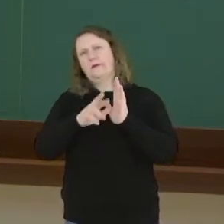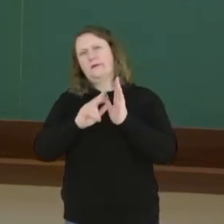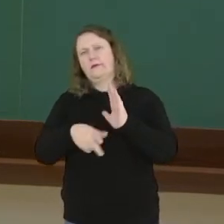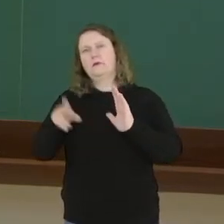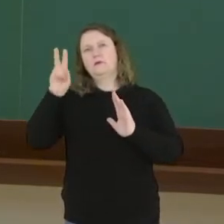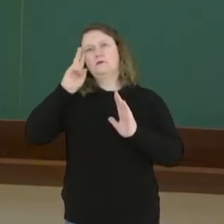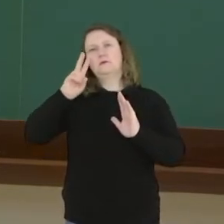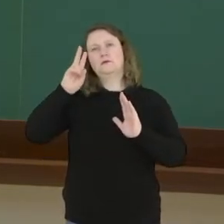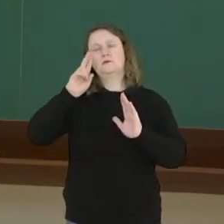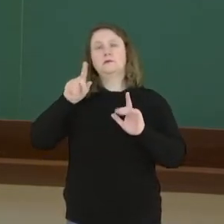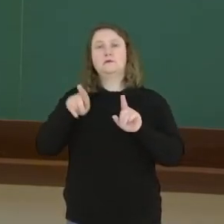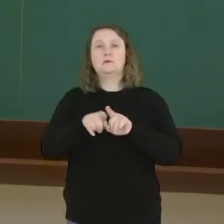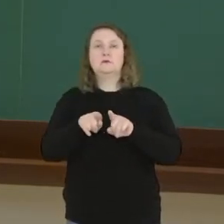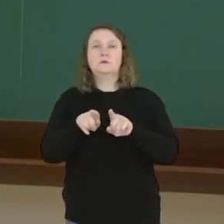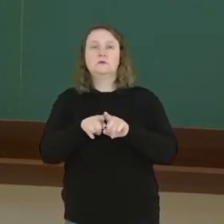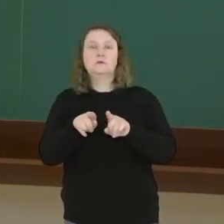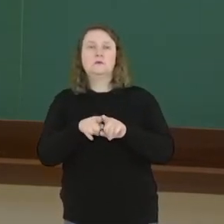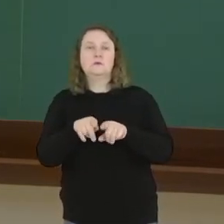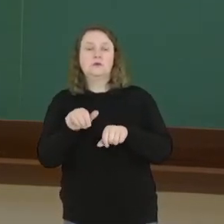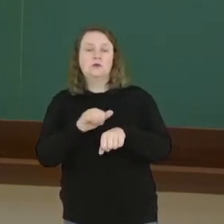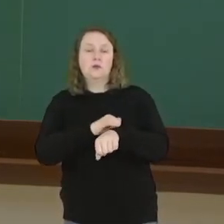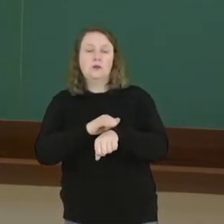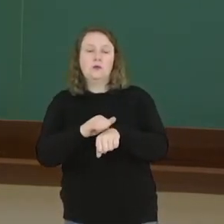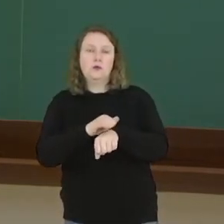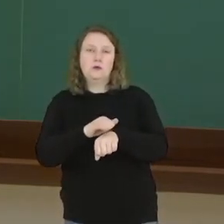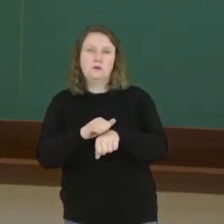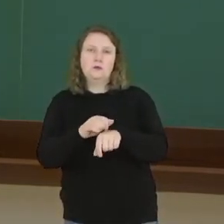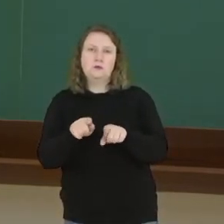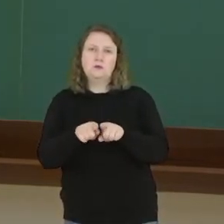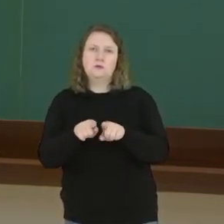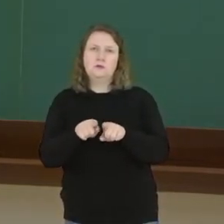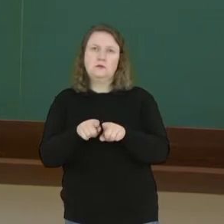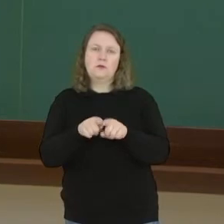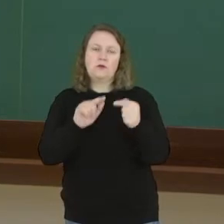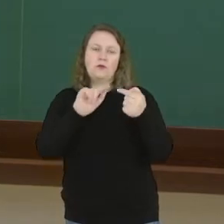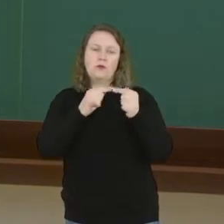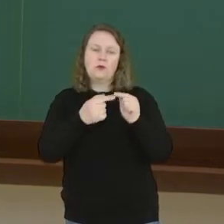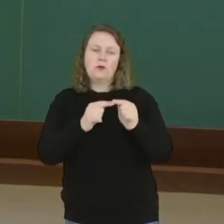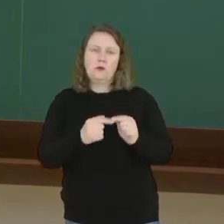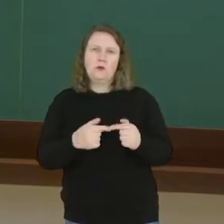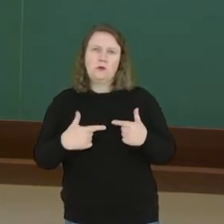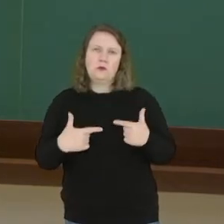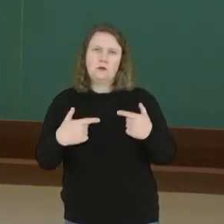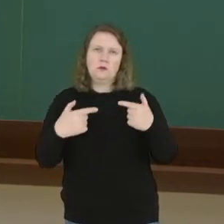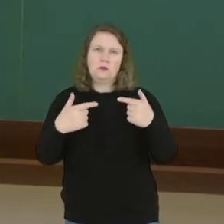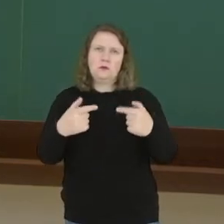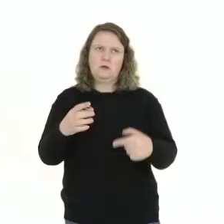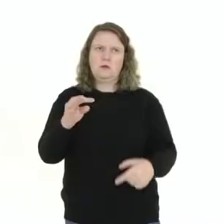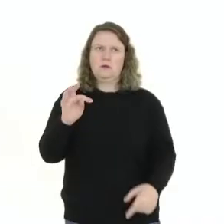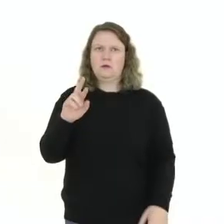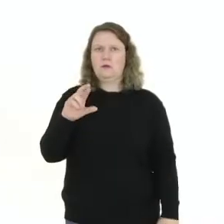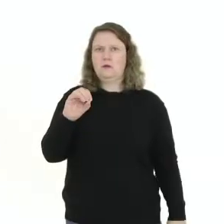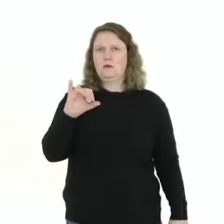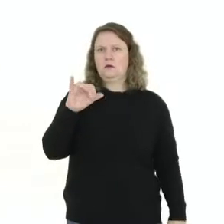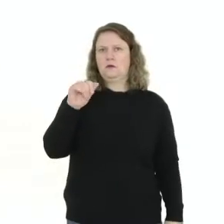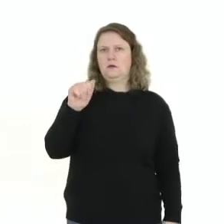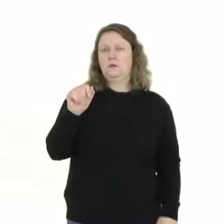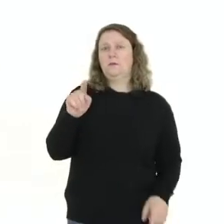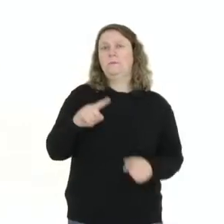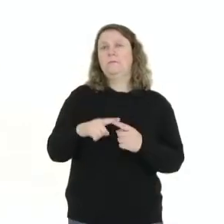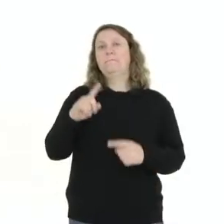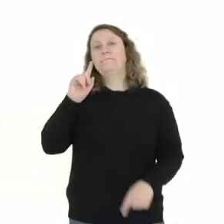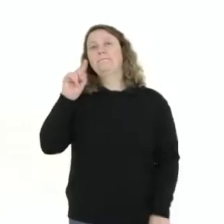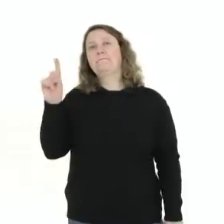Inclusive, pô, que estratégia mitológica impressionante, ligando inclusive com a Guerra de Troia, como vocês estão vendo nessa ânfora, Enéas